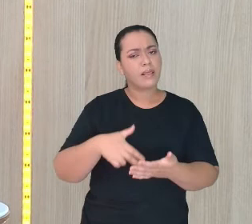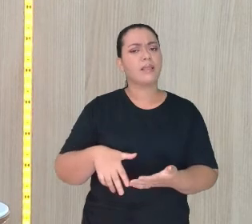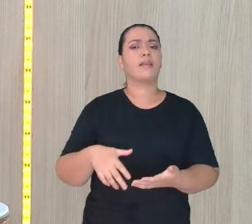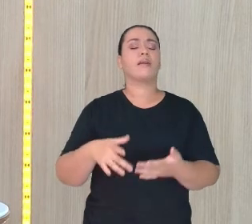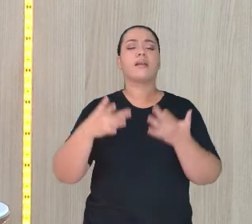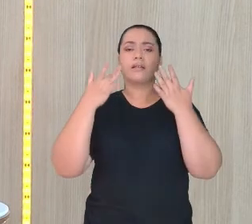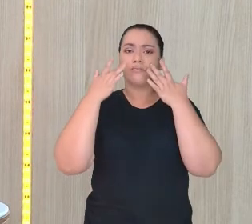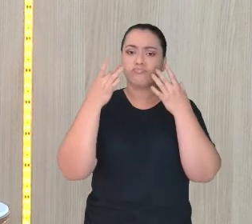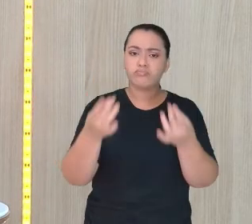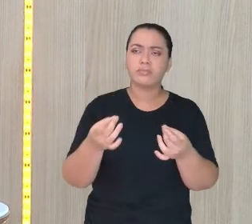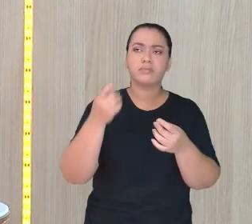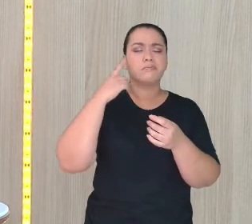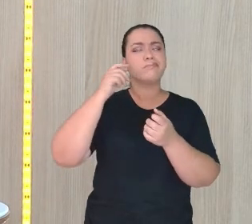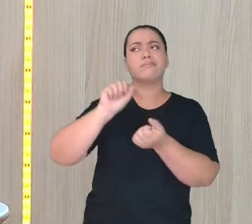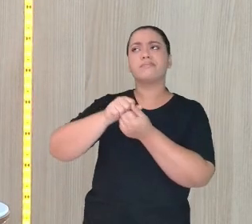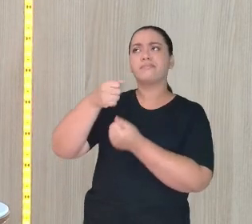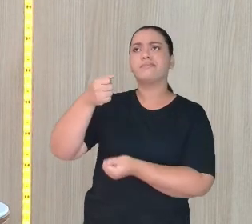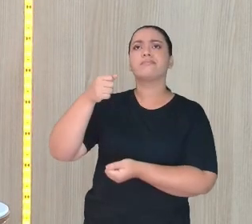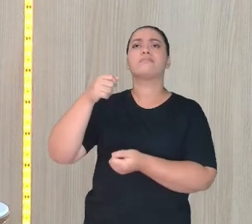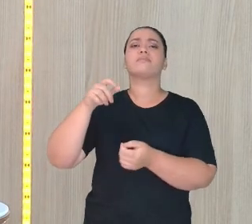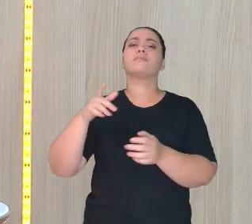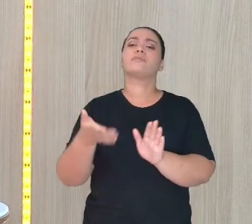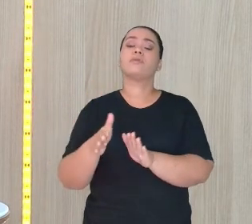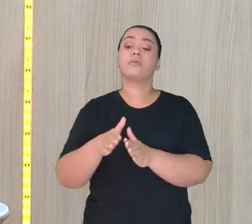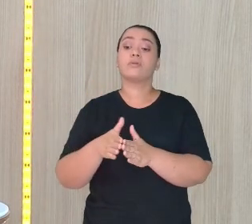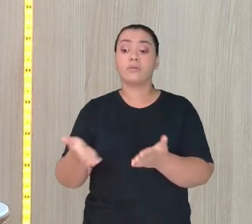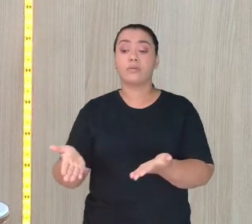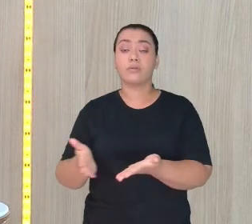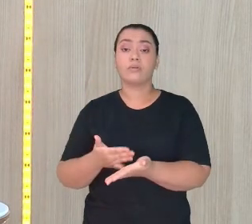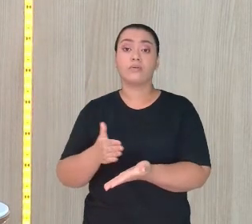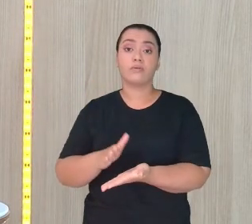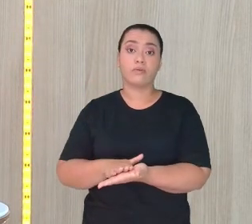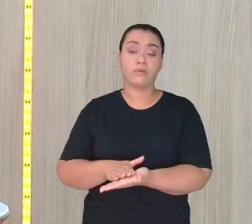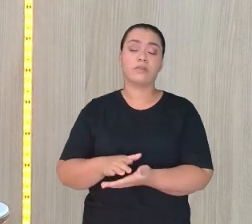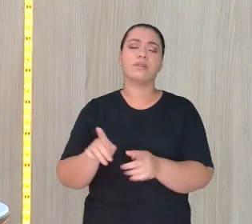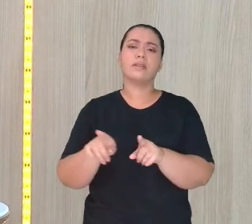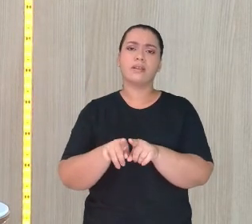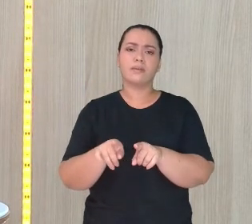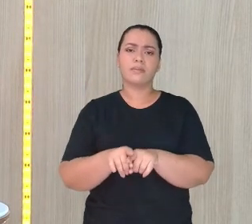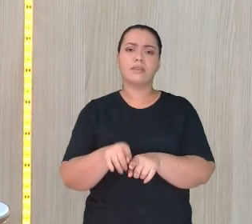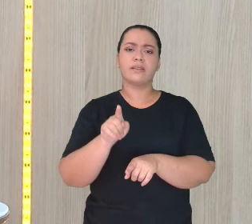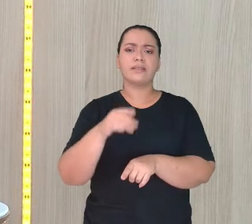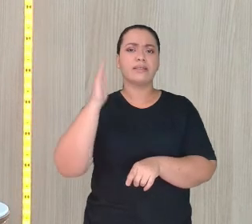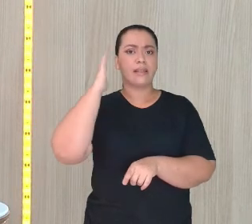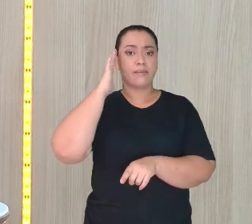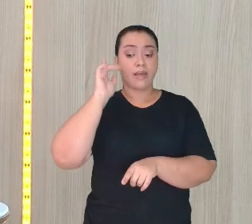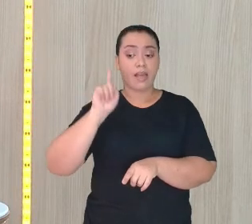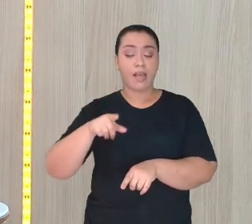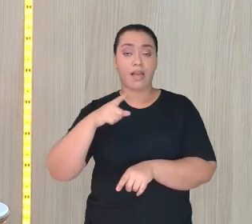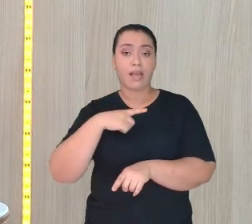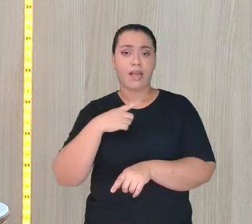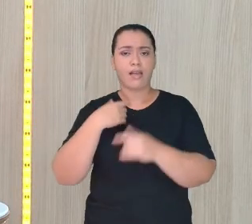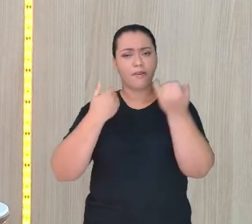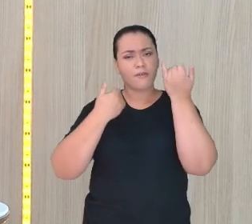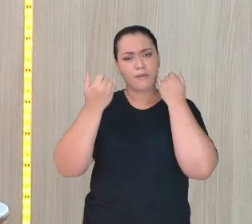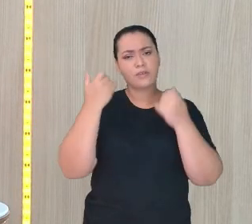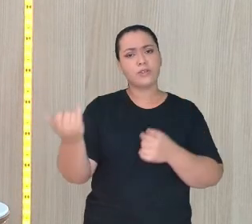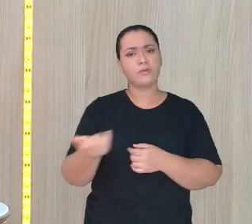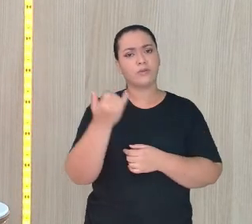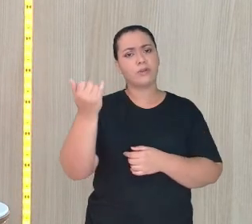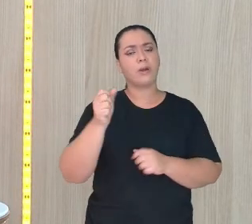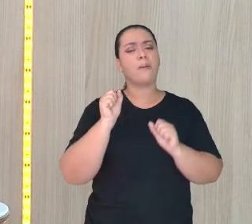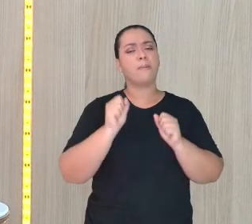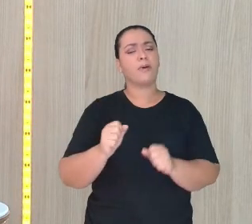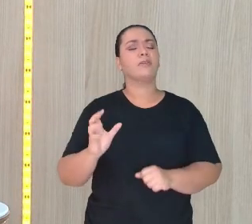prestar atenção nos cartazes, nos folders, não é? E saber que ali tem uma informação importante que pode salvar a sua